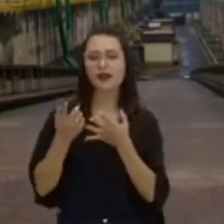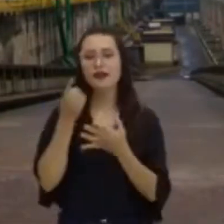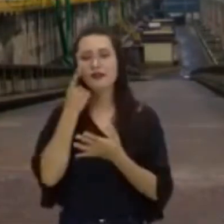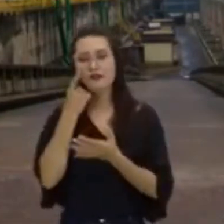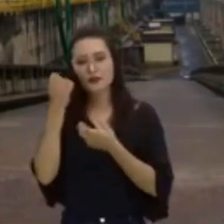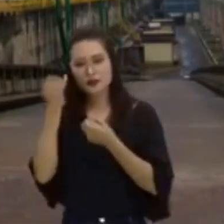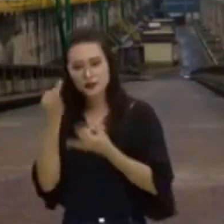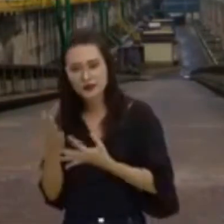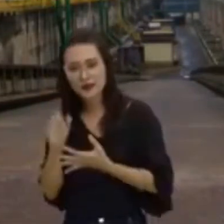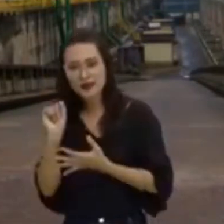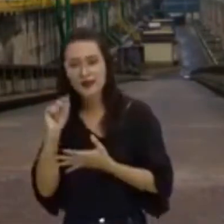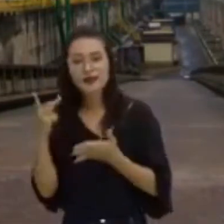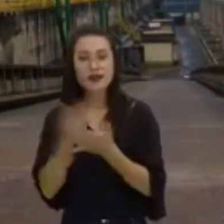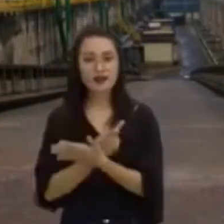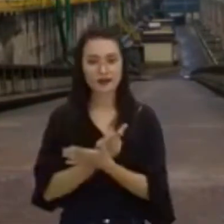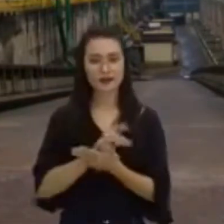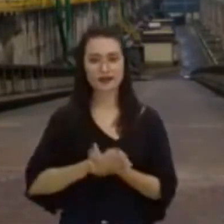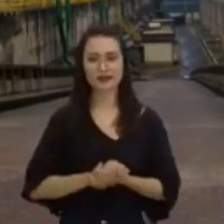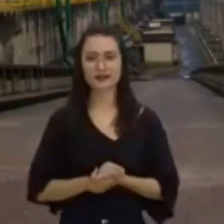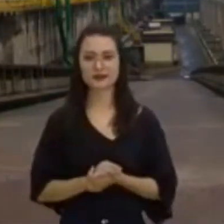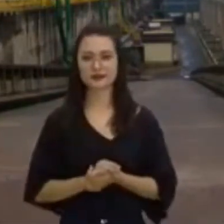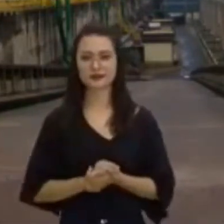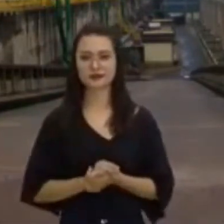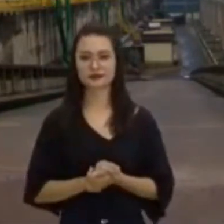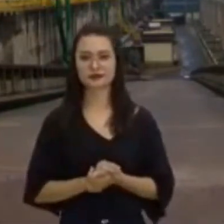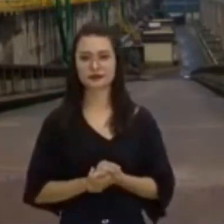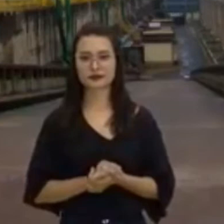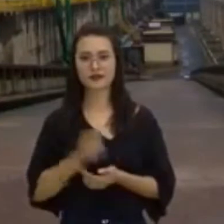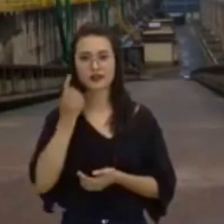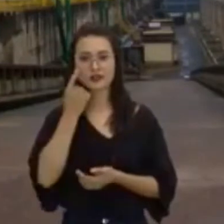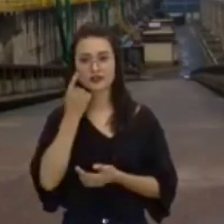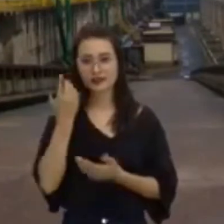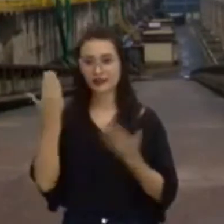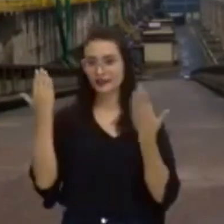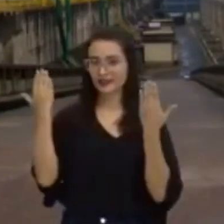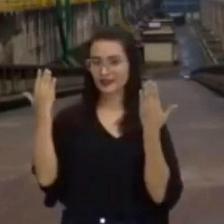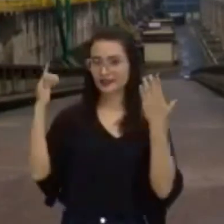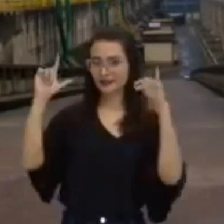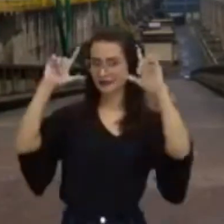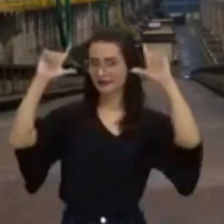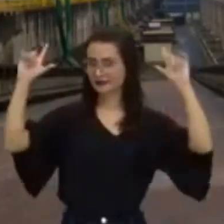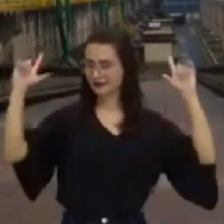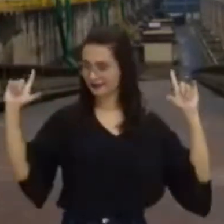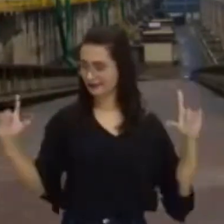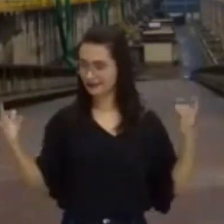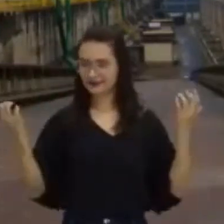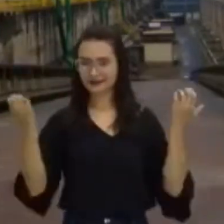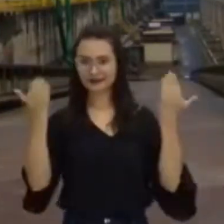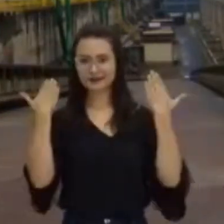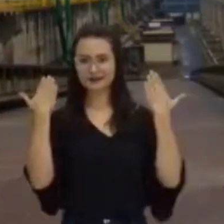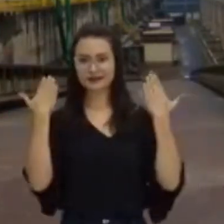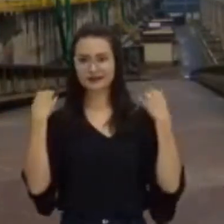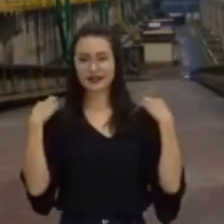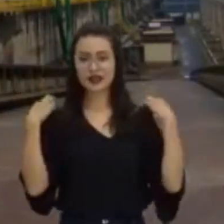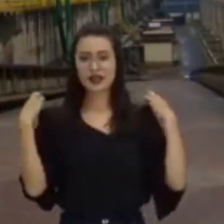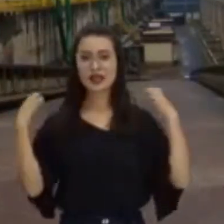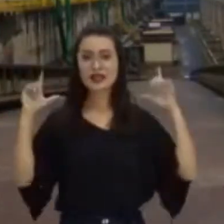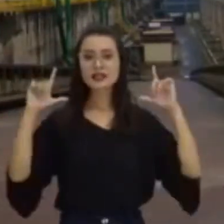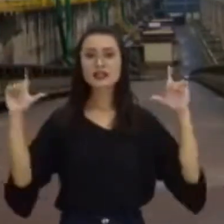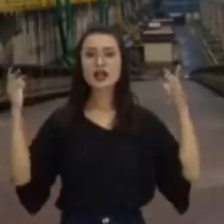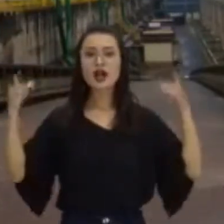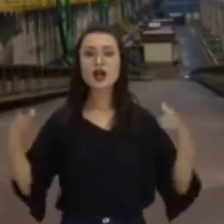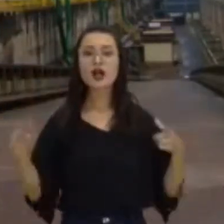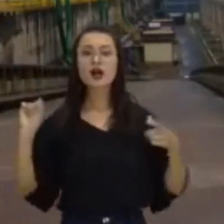comigo agora. Você está vendo onde nós estamos aqui? Nós estamos justamente numa